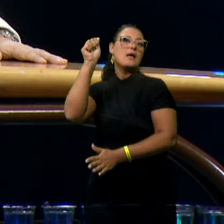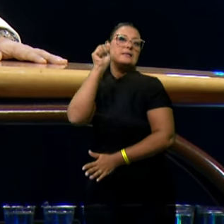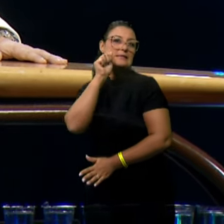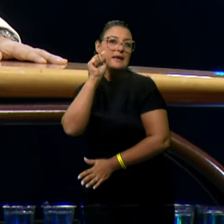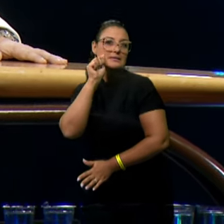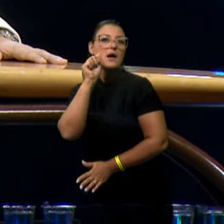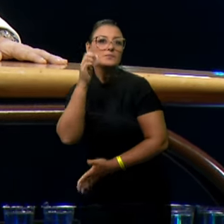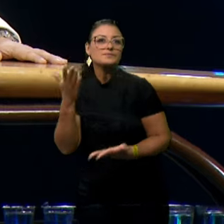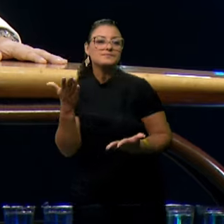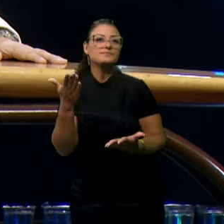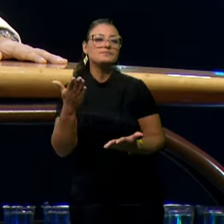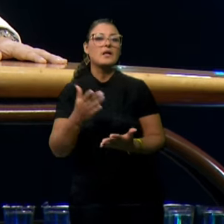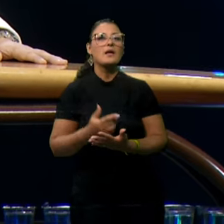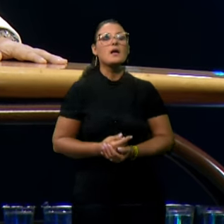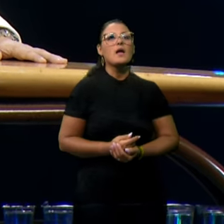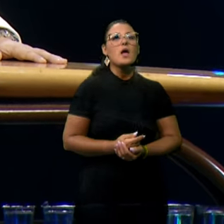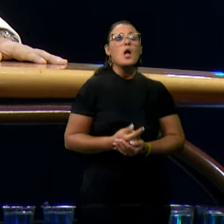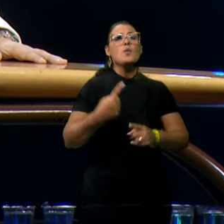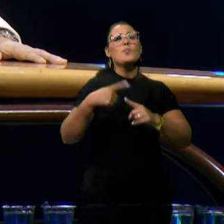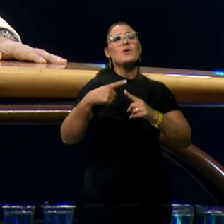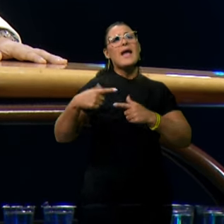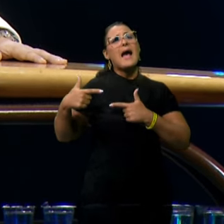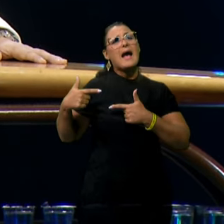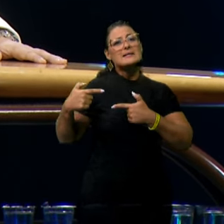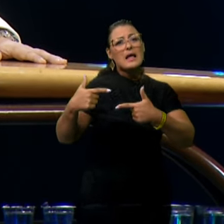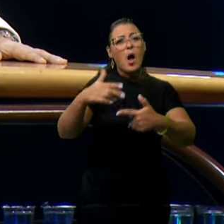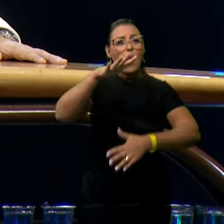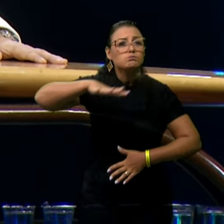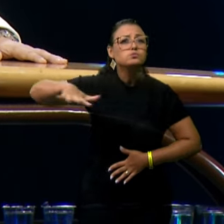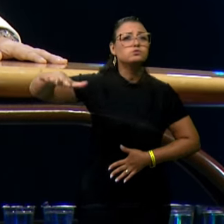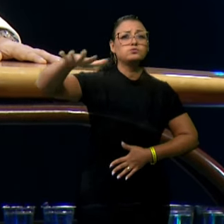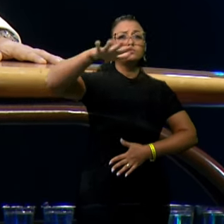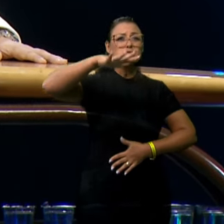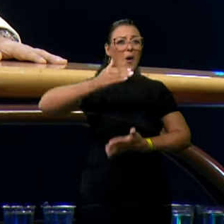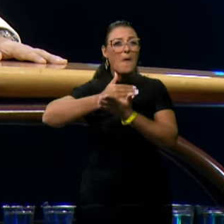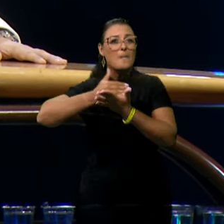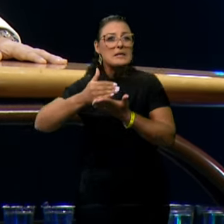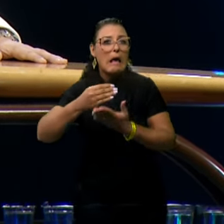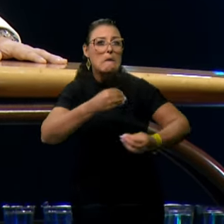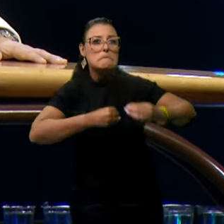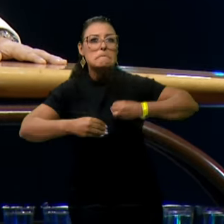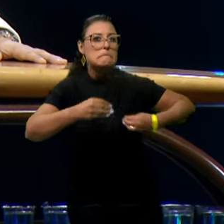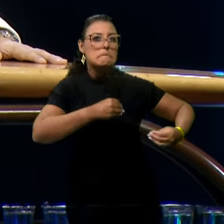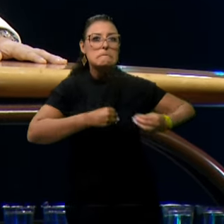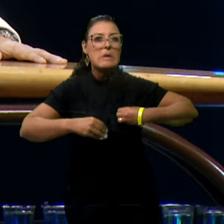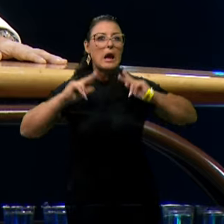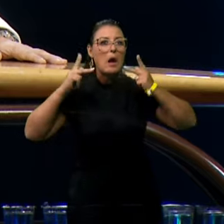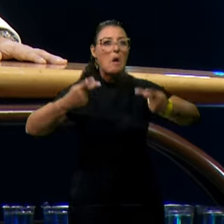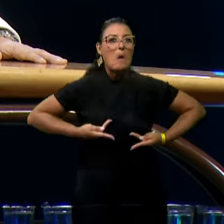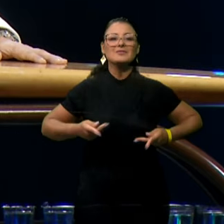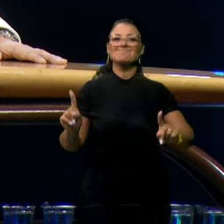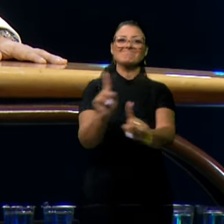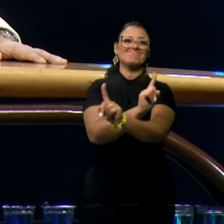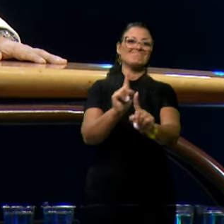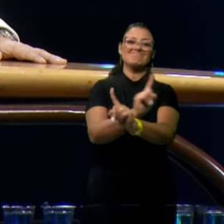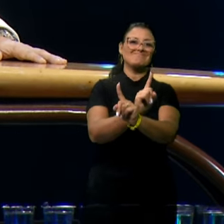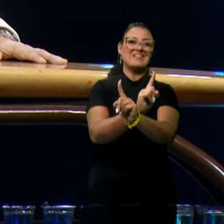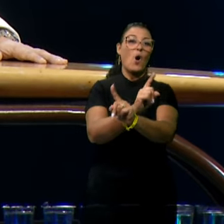ponto mas essa guerra espiritual as batalhas Não começa com o pecado do homem de fato a maldade já existia no universo